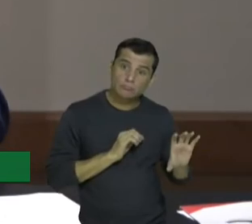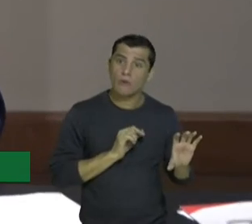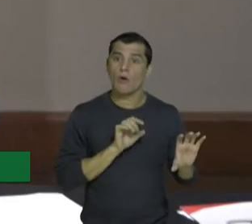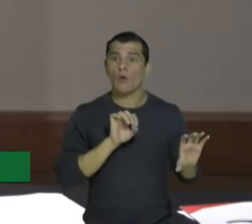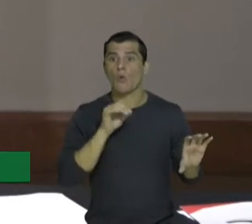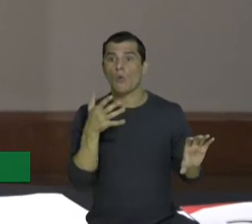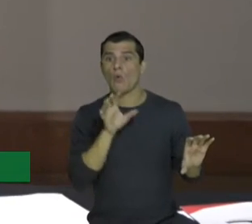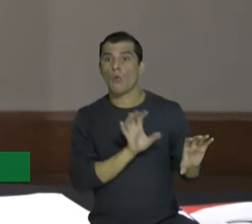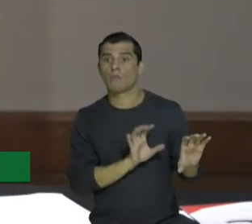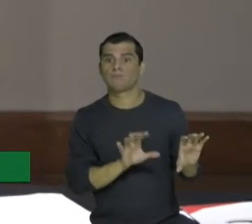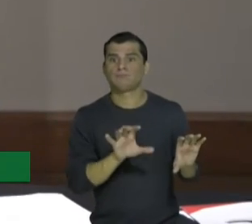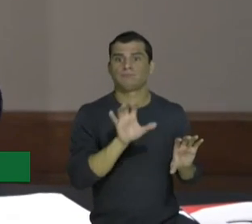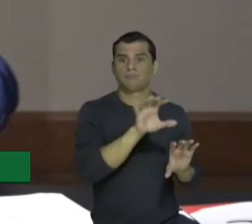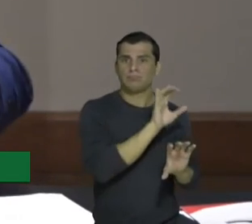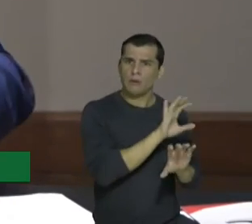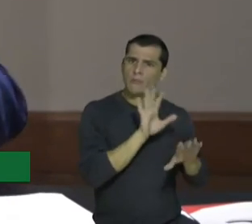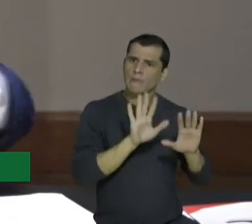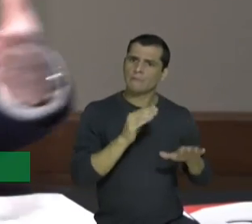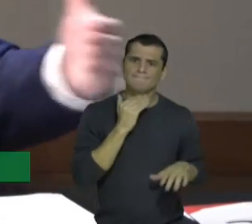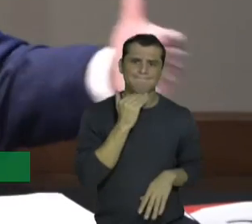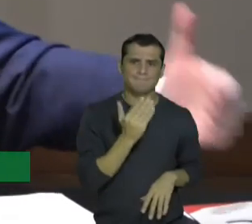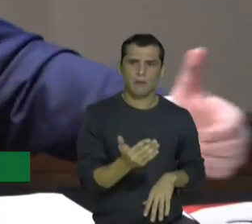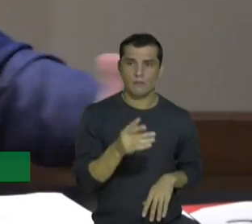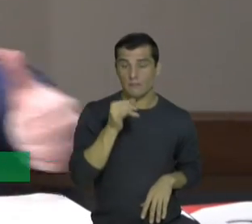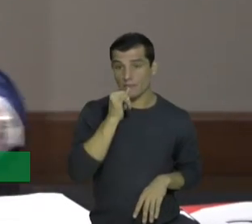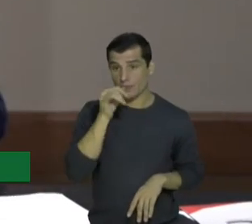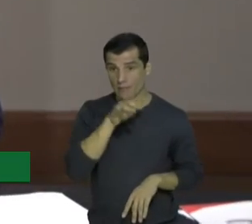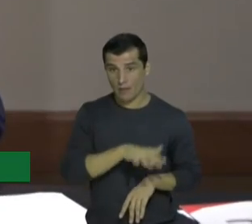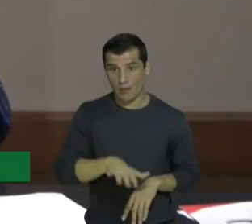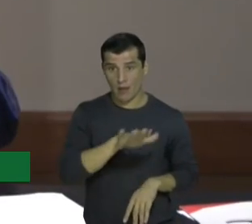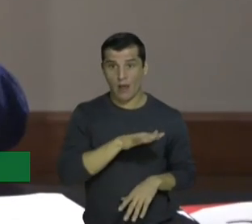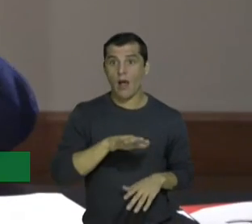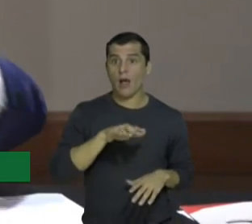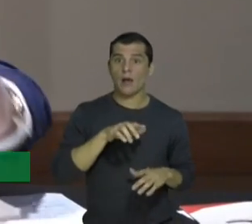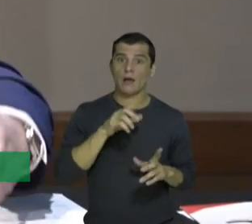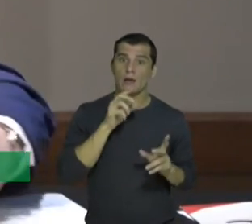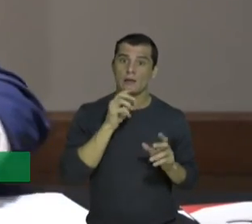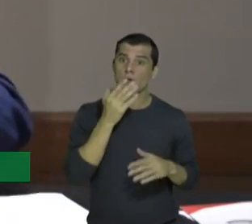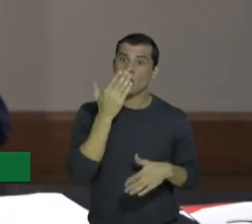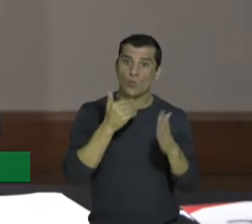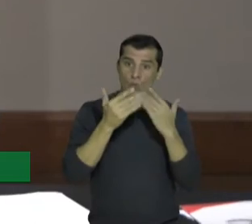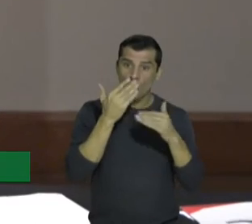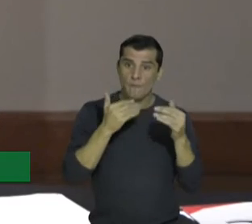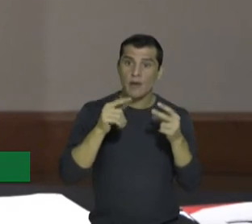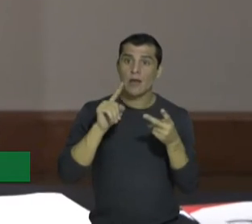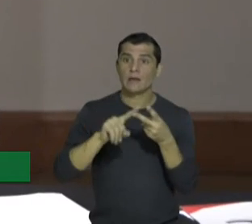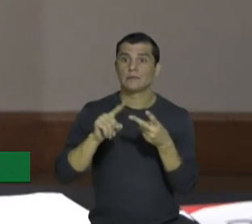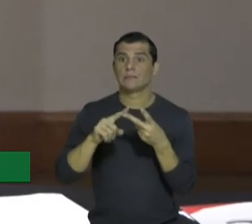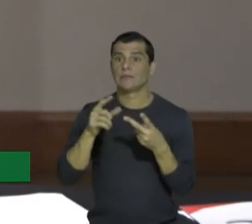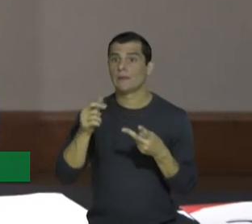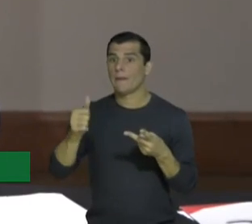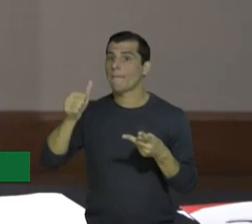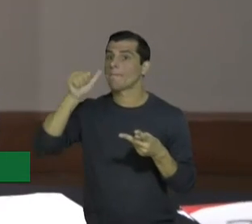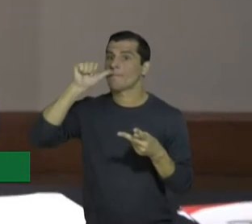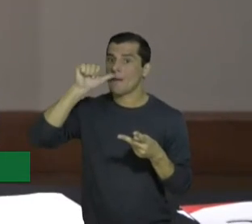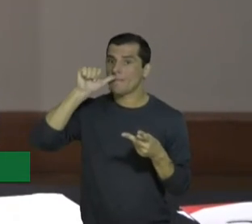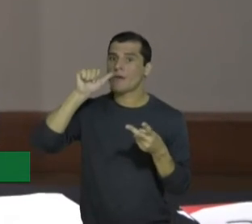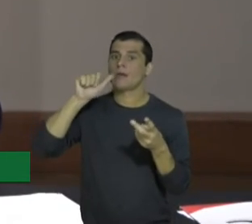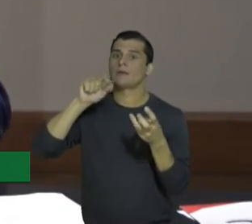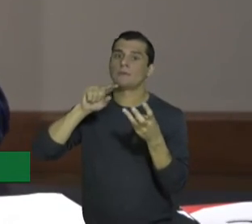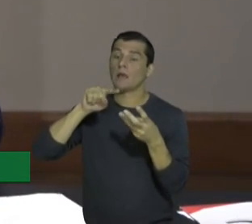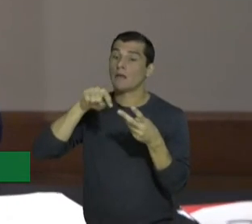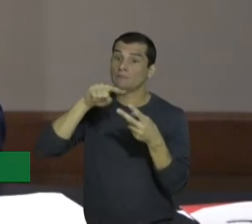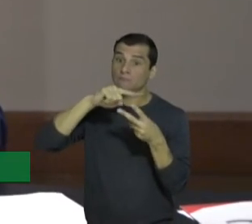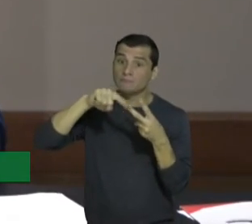adianta o setor alimentício se internacionalizou de bebida se se internacionalizou mesmo que